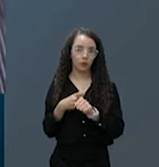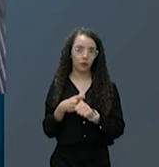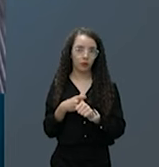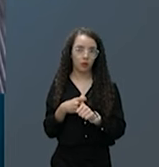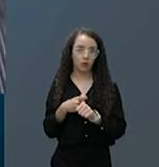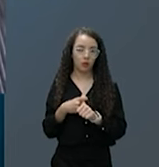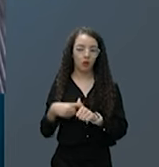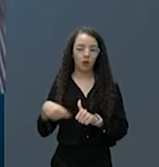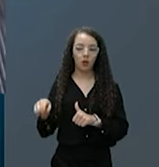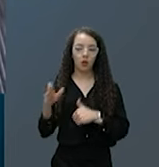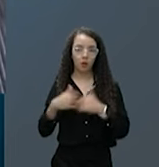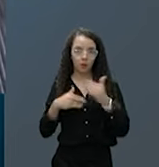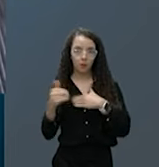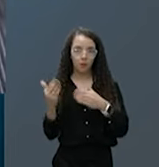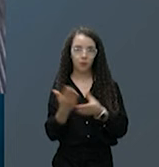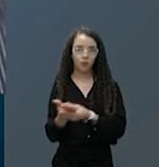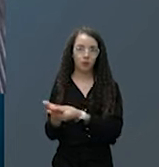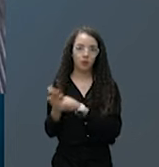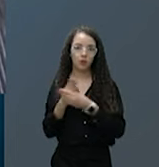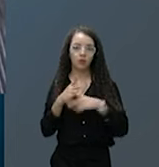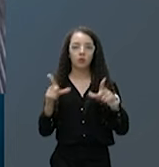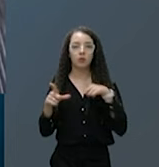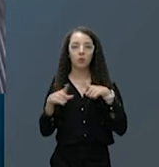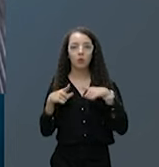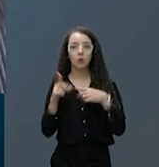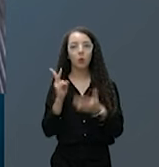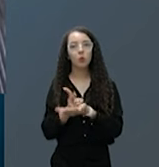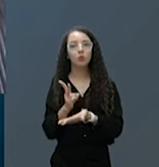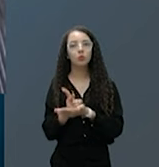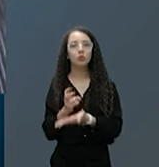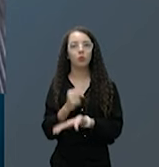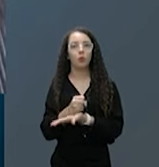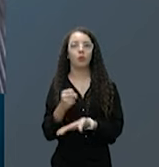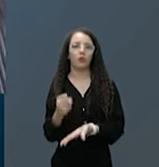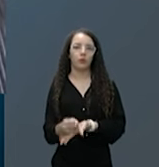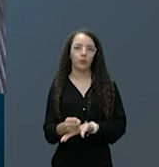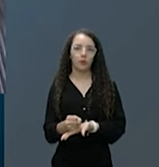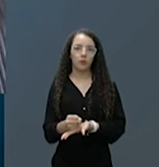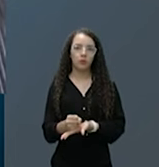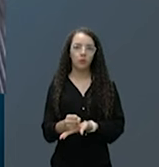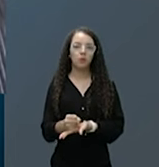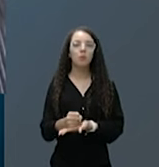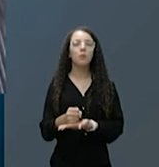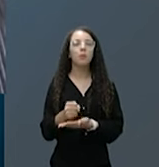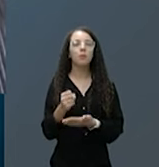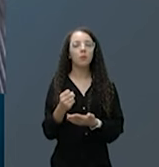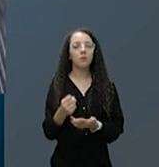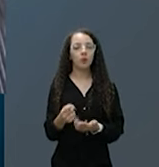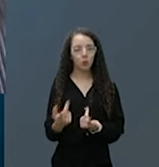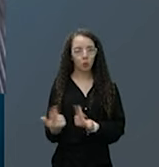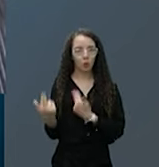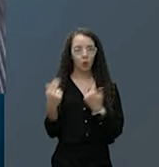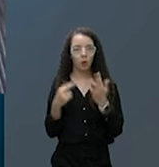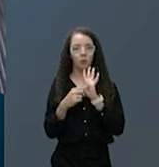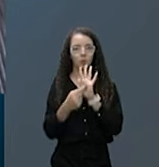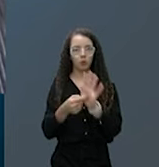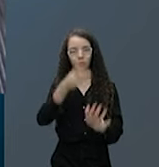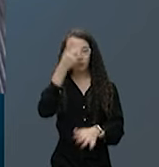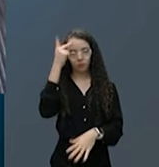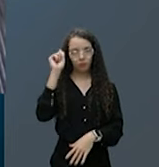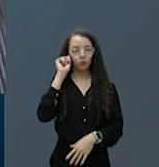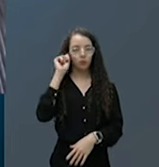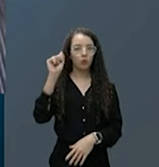deram continuidade a contrato de trabalho conforme alegado pelo ora agravante. Frisa-se, o